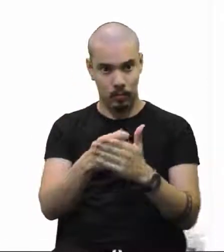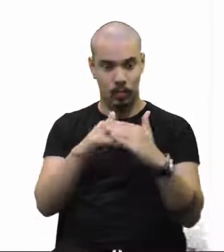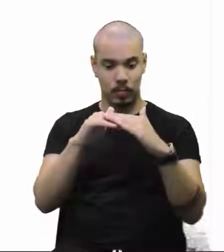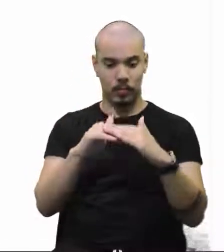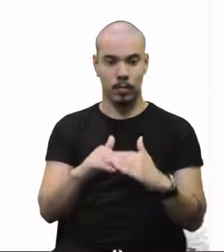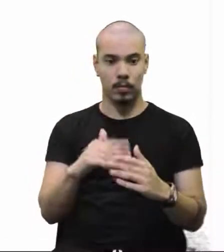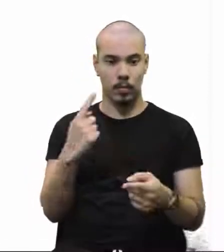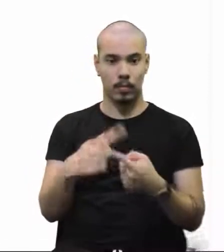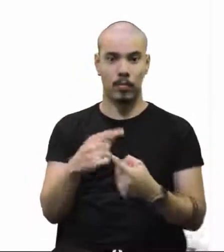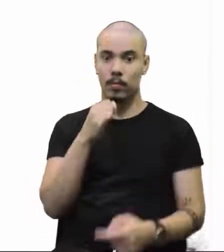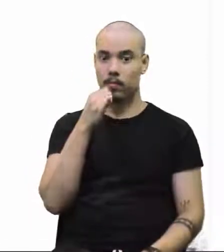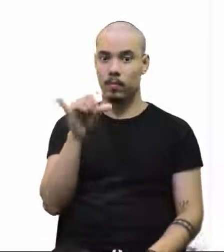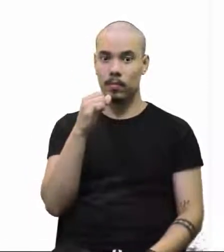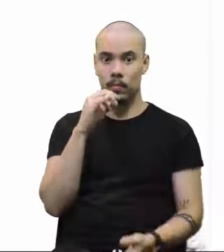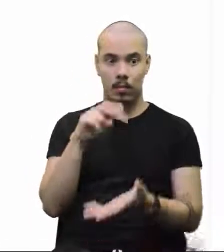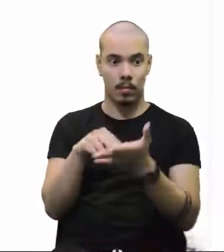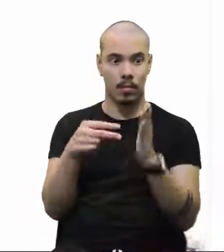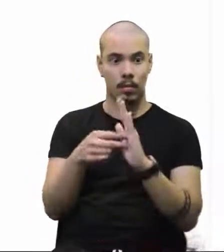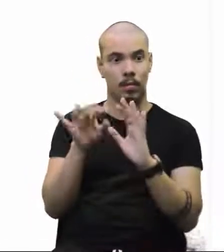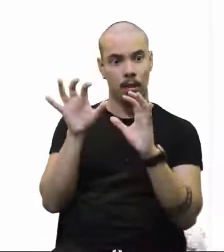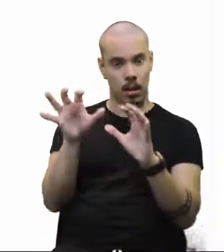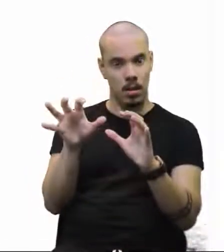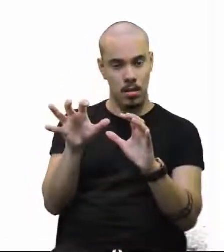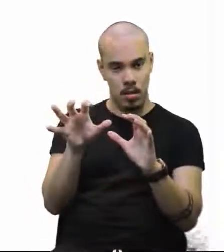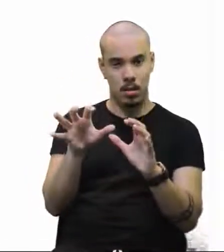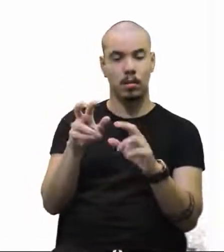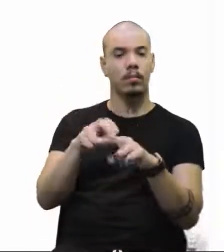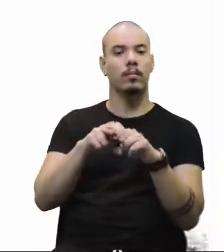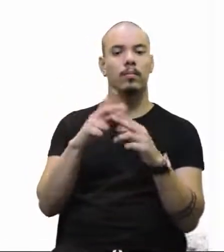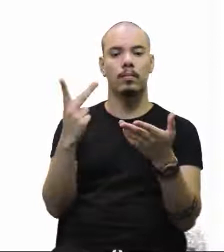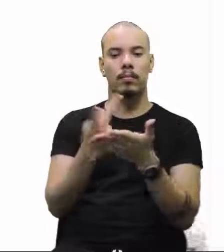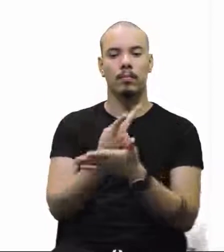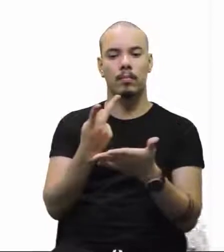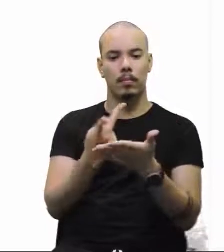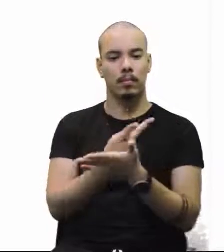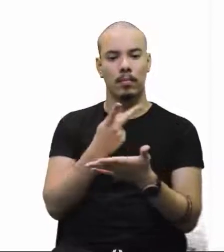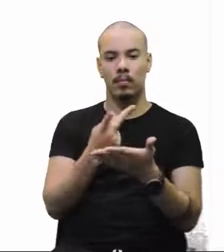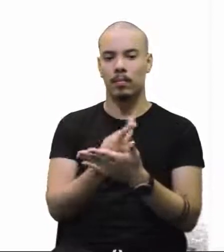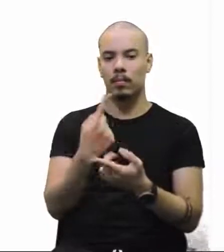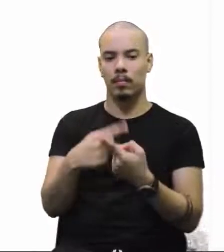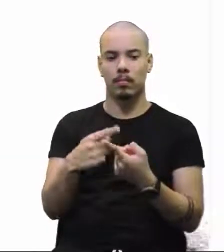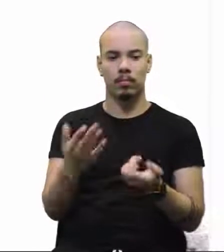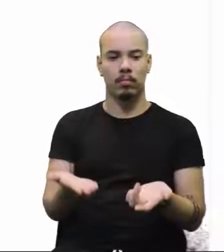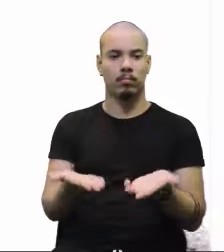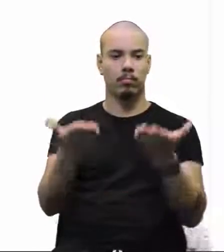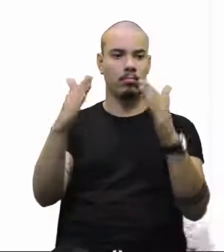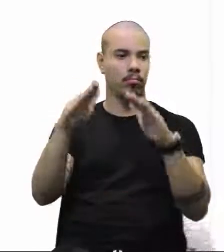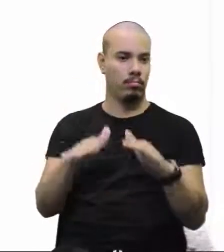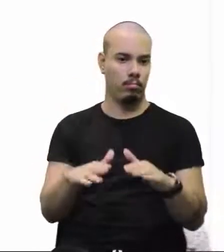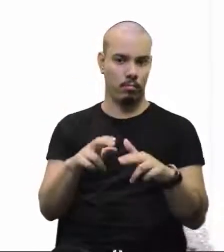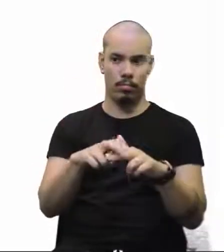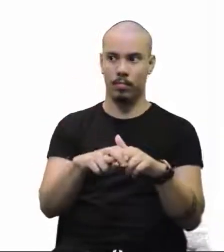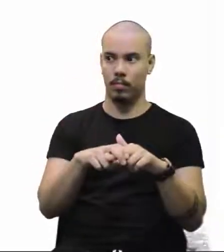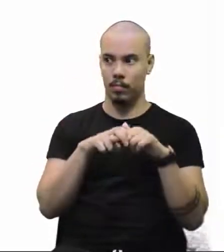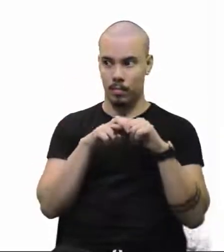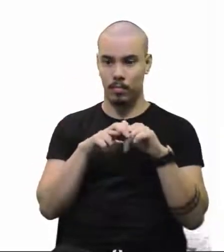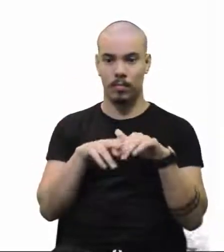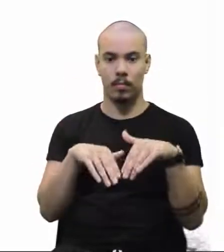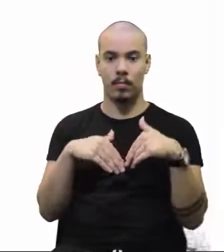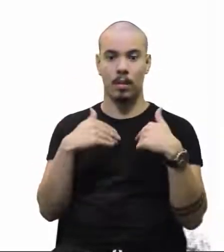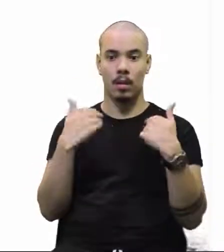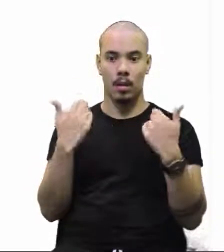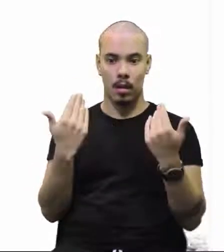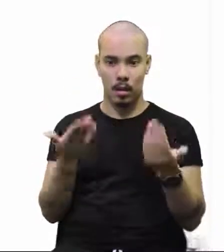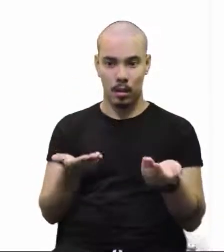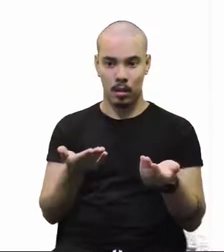porque é corrente convencional. E nesse caso aí é errada porque ela é para cima. Então,